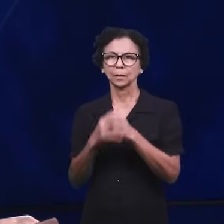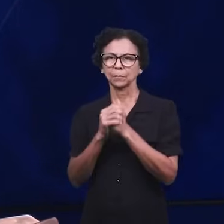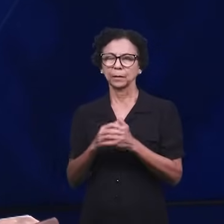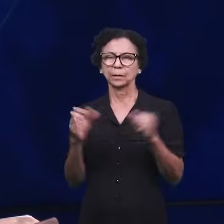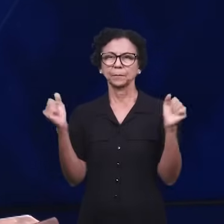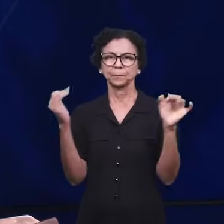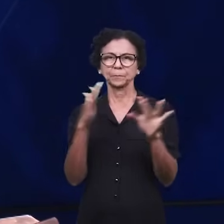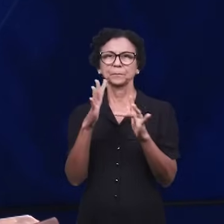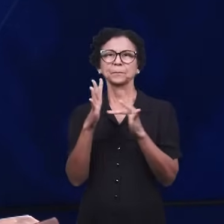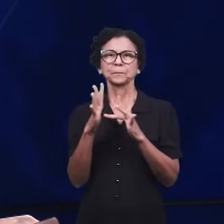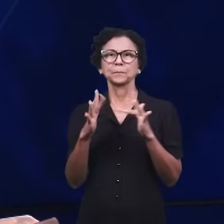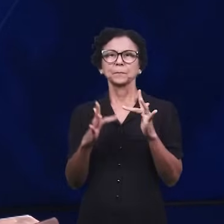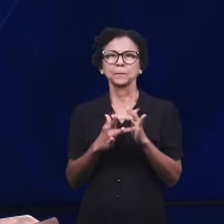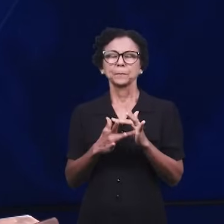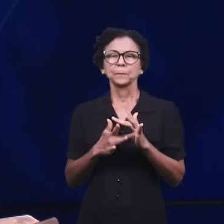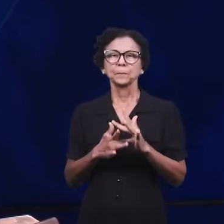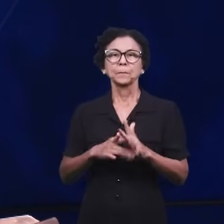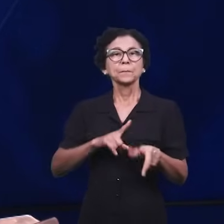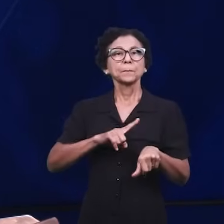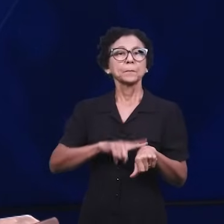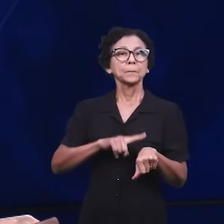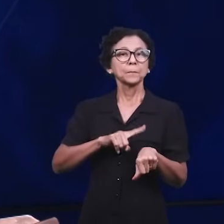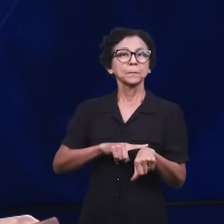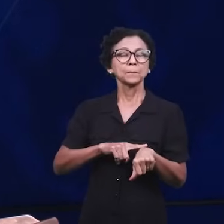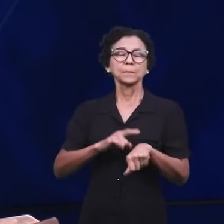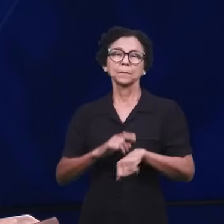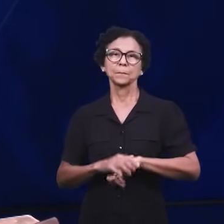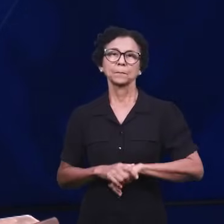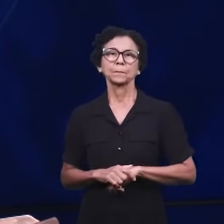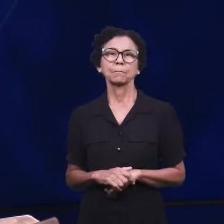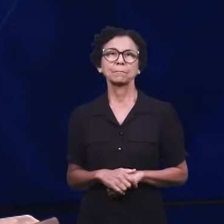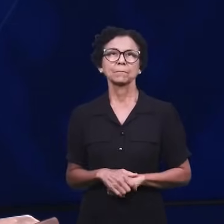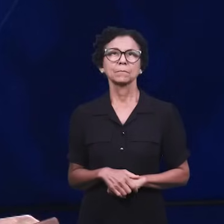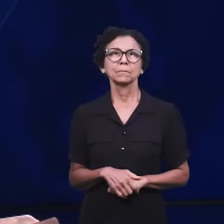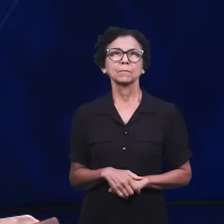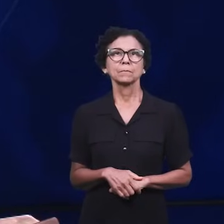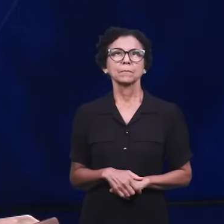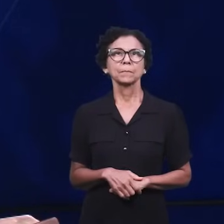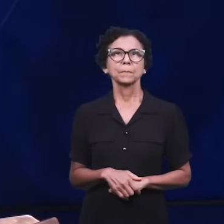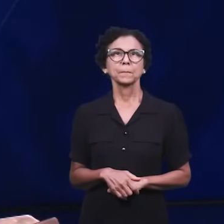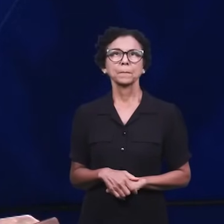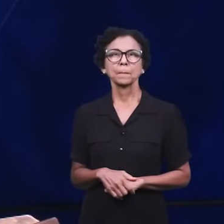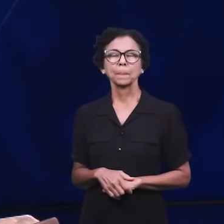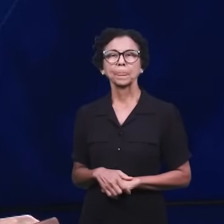Jesus. Meus irmãos, nesse momento, nós vamos ter também a transmissão de